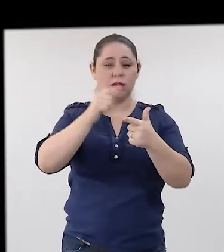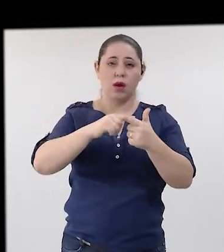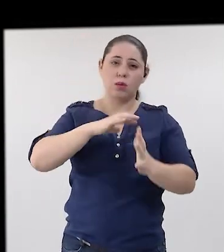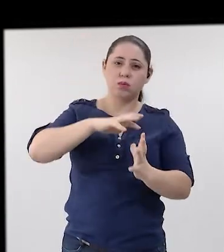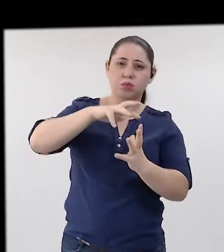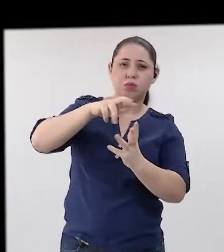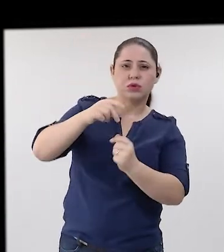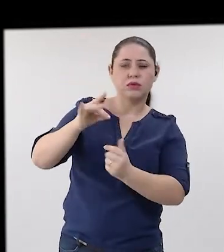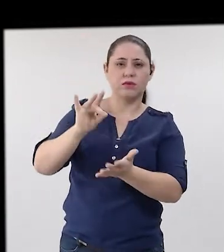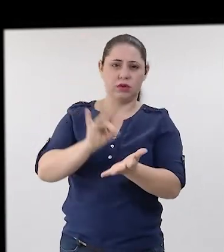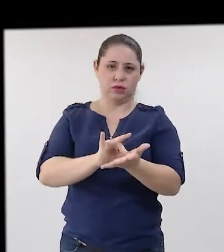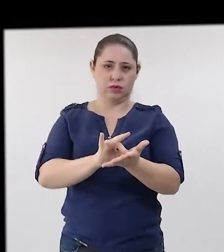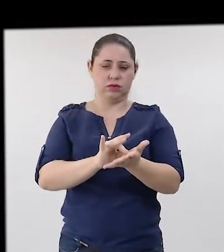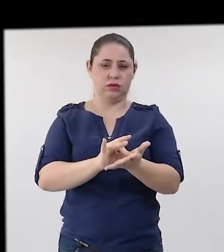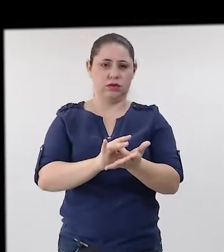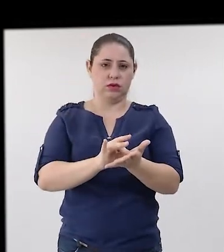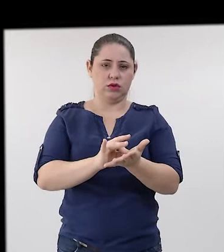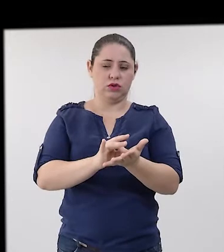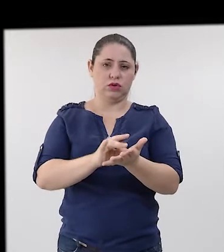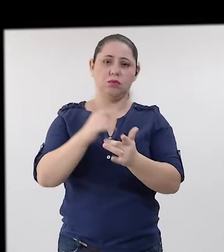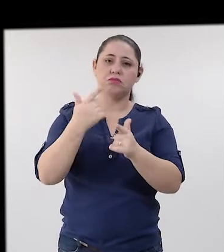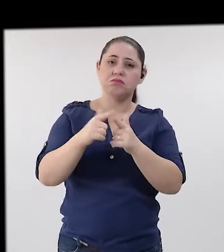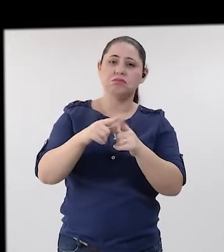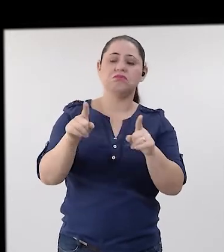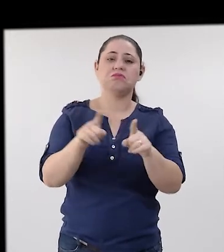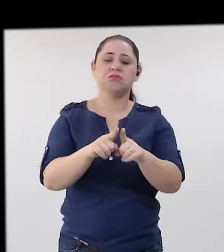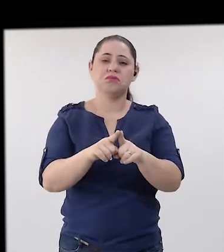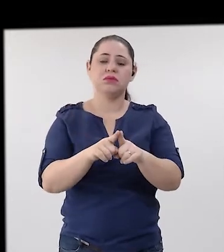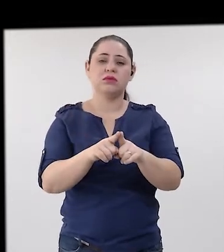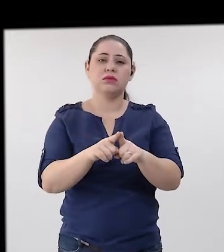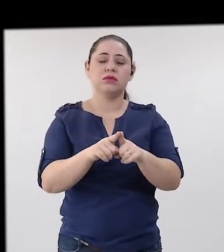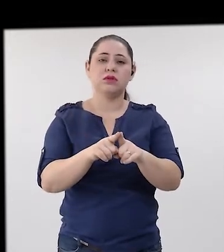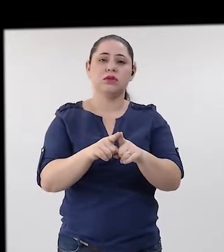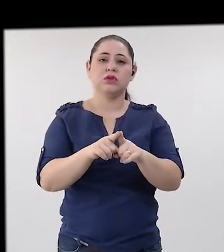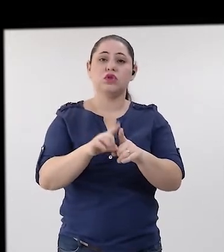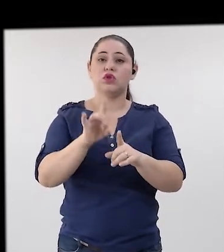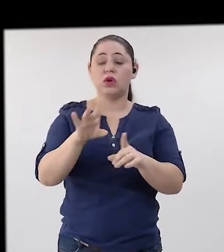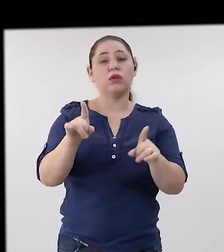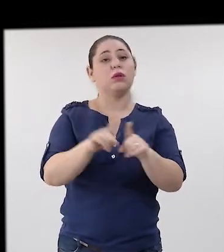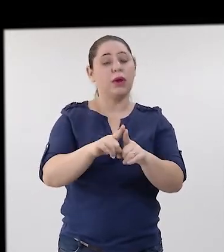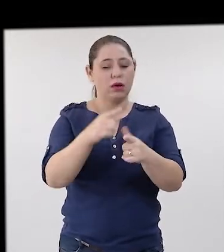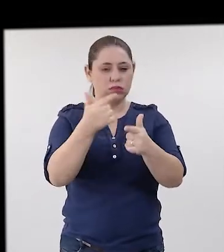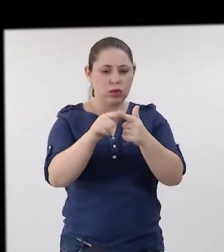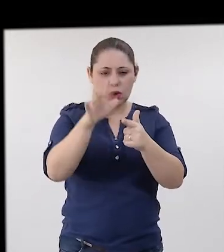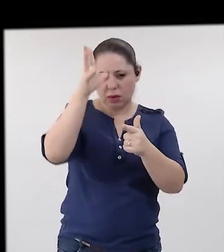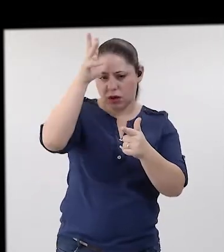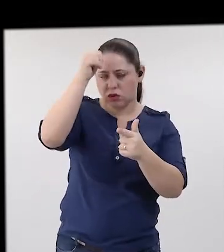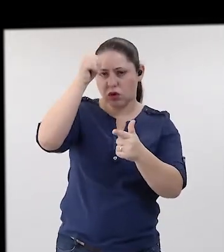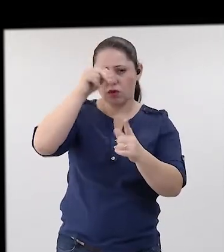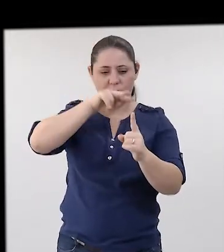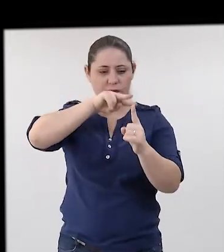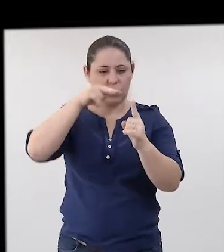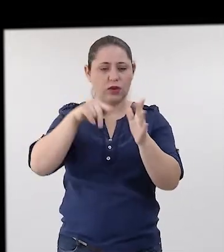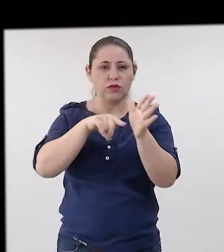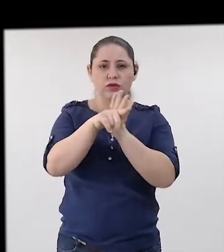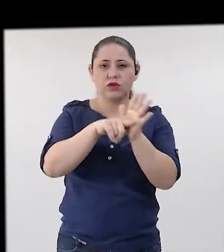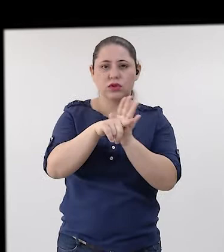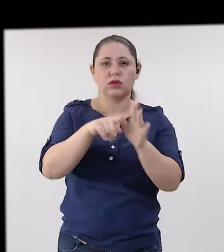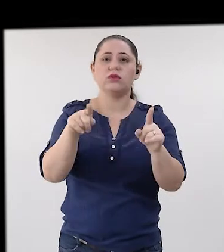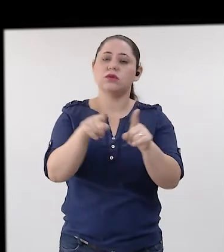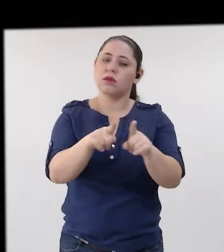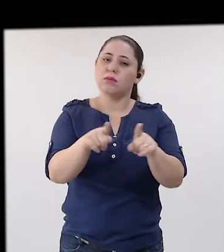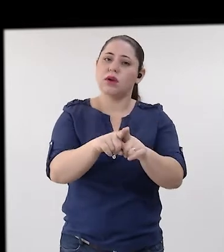mundo real e propor soluções, então, para esses problemas. E não só isso, com a resolução desses problemas e o desenvolvimento do